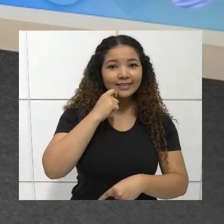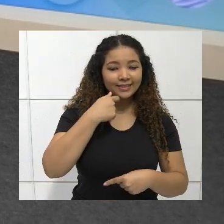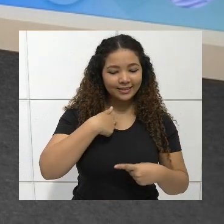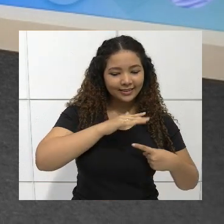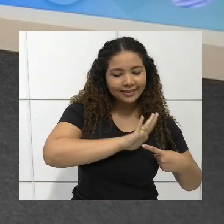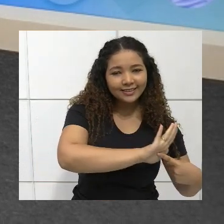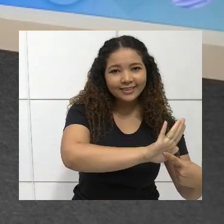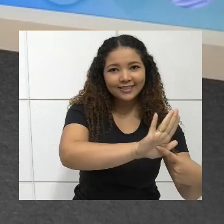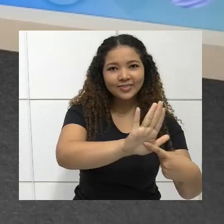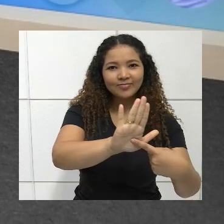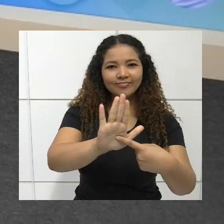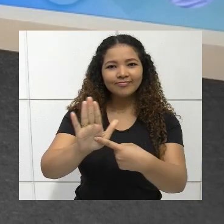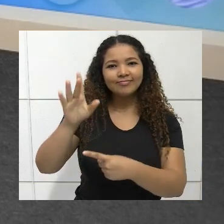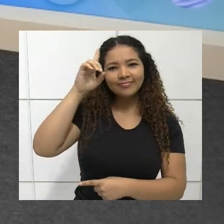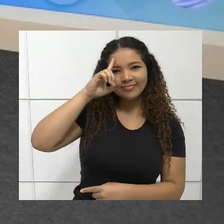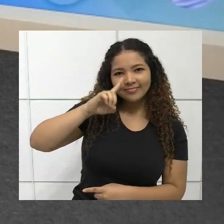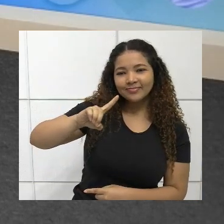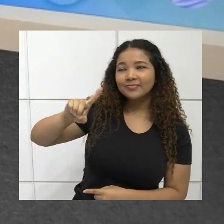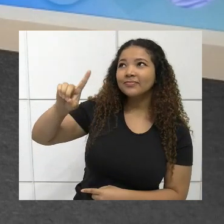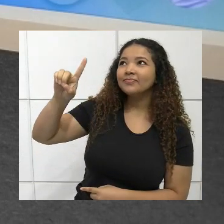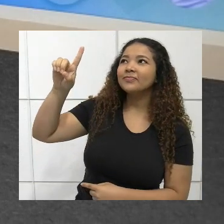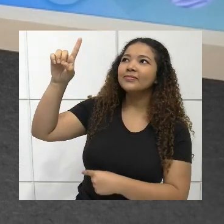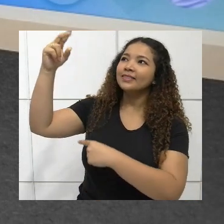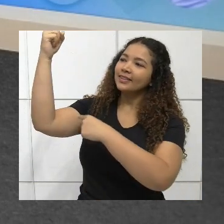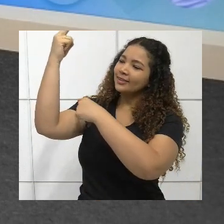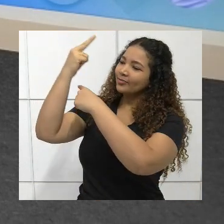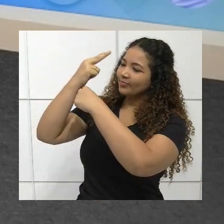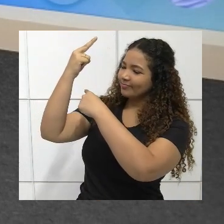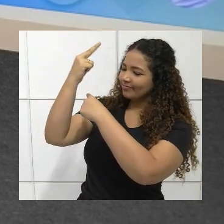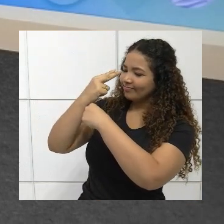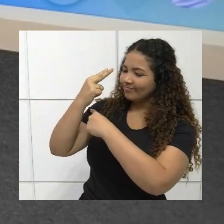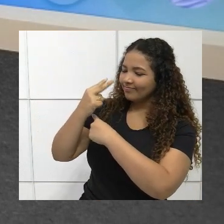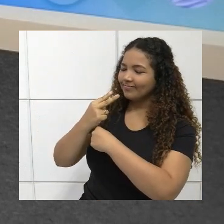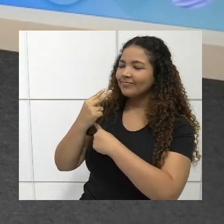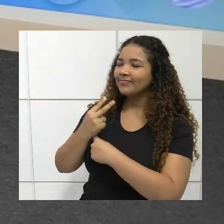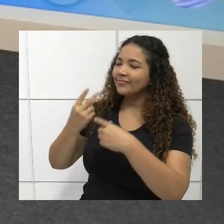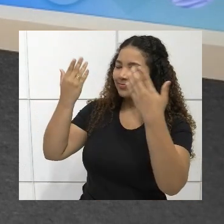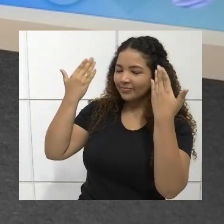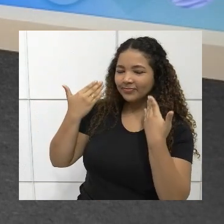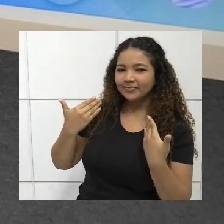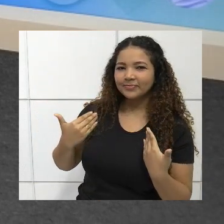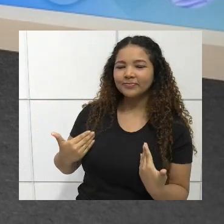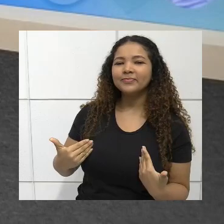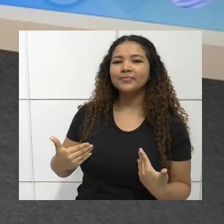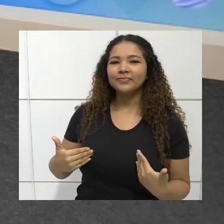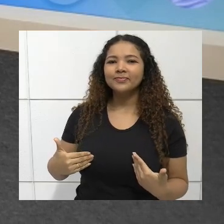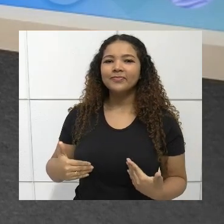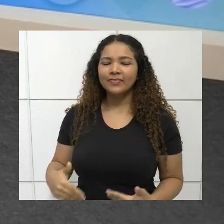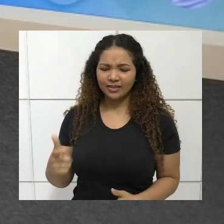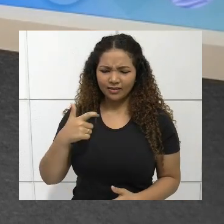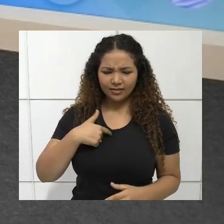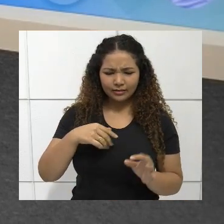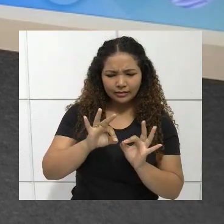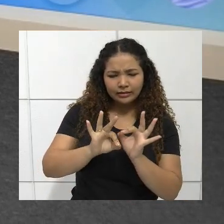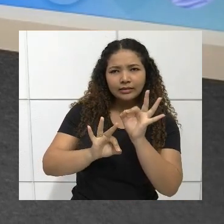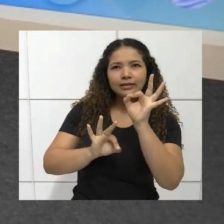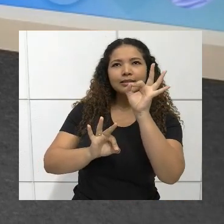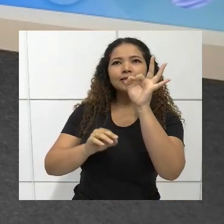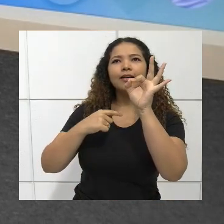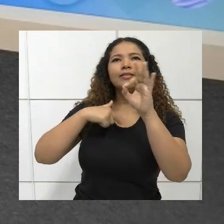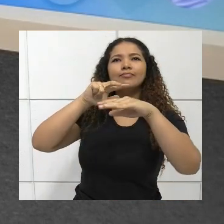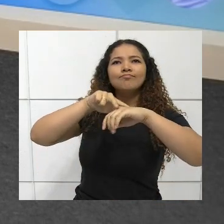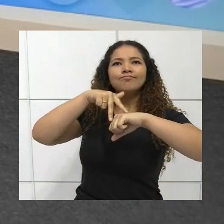no deserto tu estás cuidando de mim. De um lugar